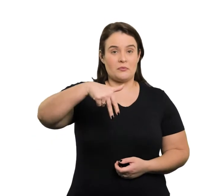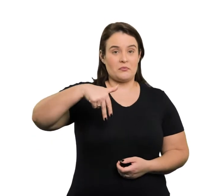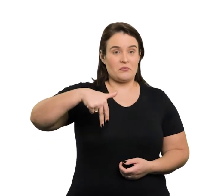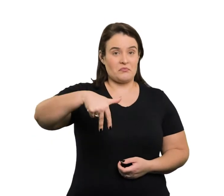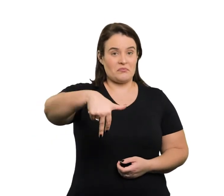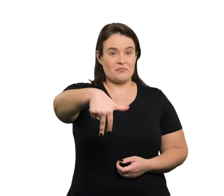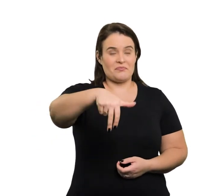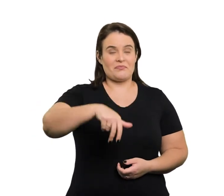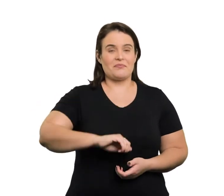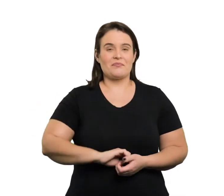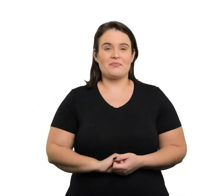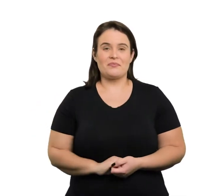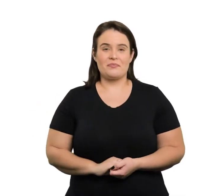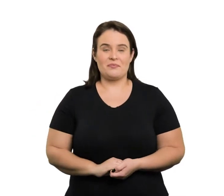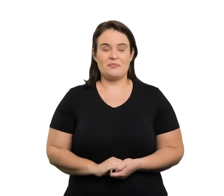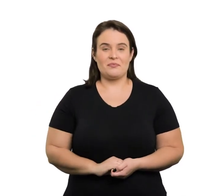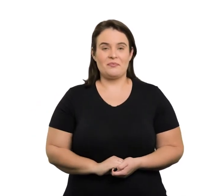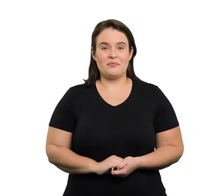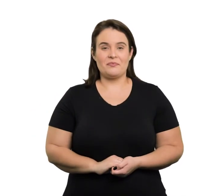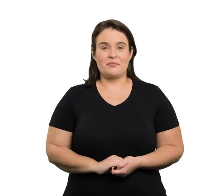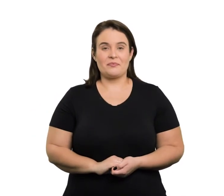Circulação vertical.